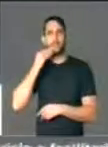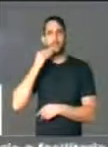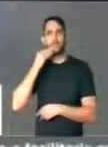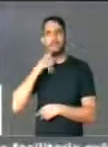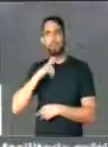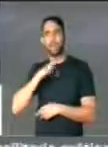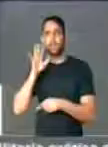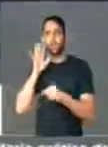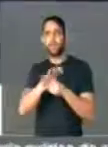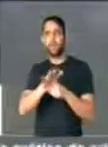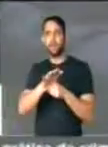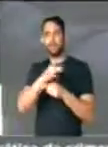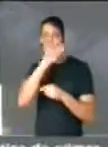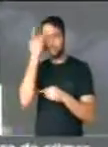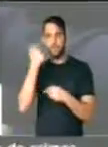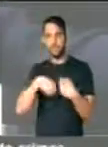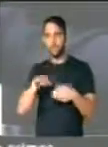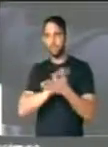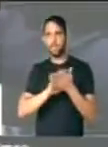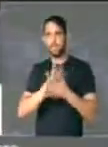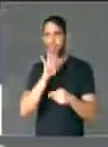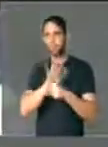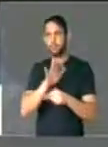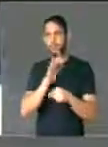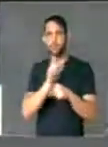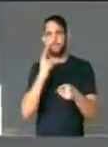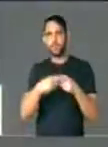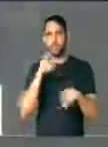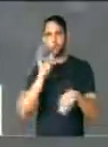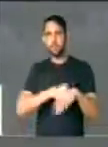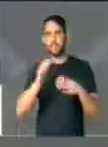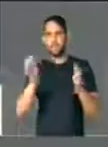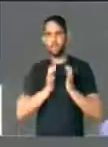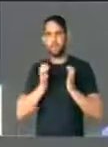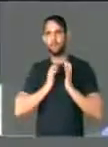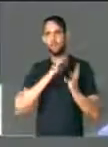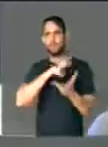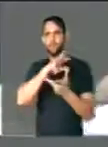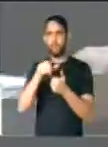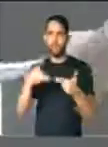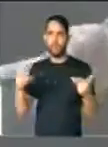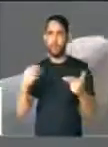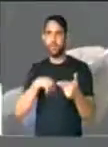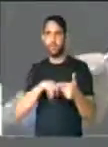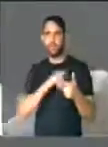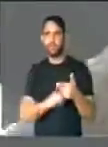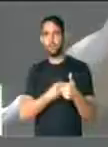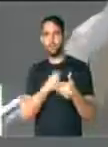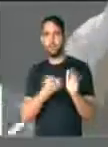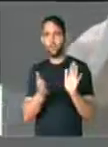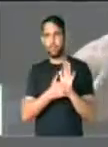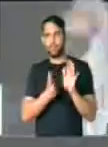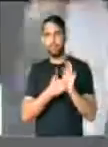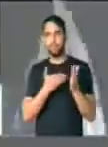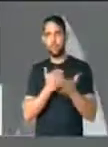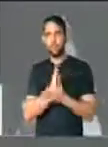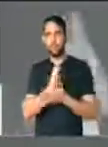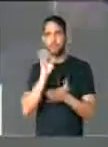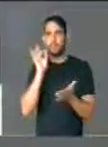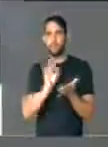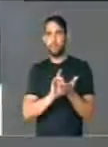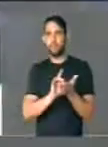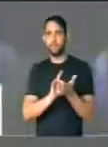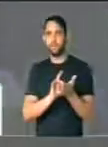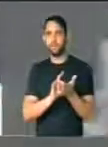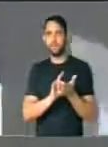para salvar os que não precisam de salvamento, porque são os mais ricos do planeta. E nós estamos aqui aprovando